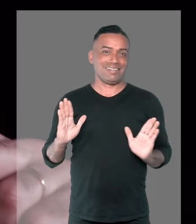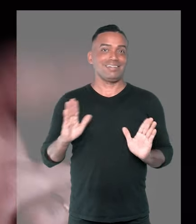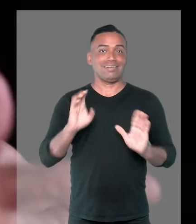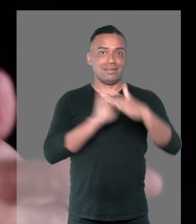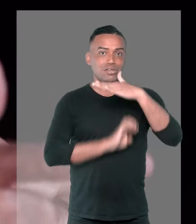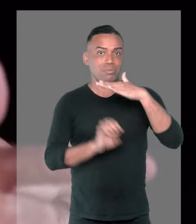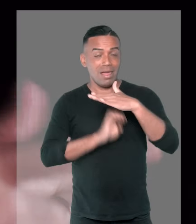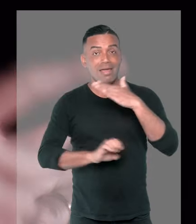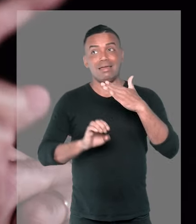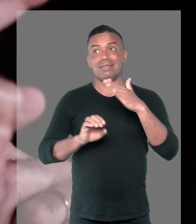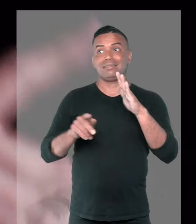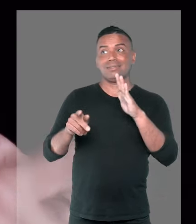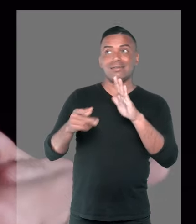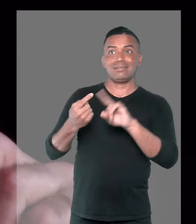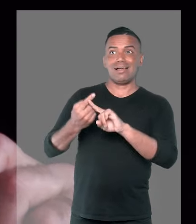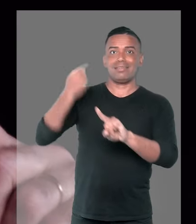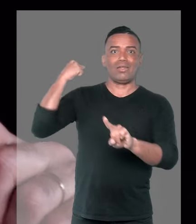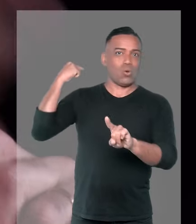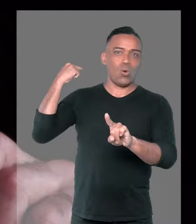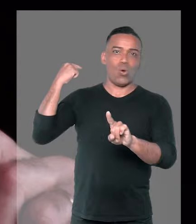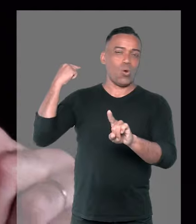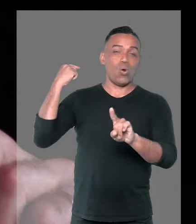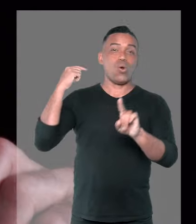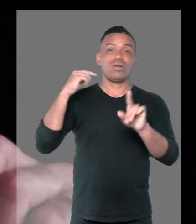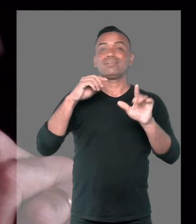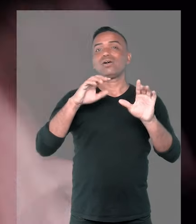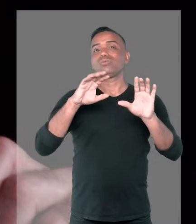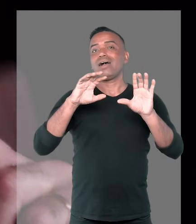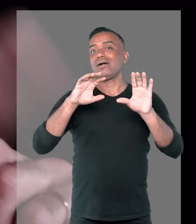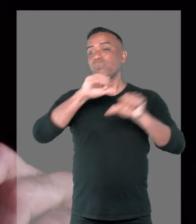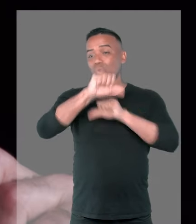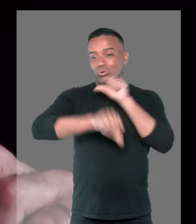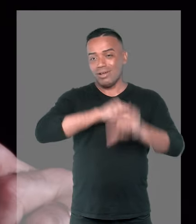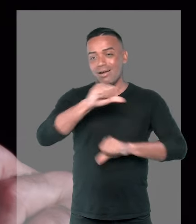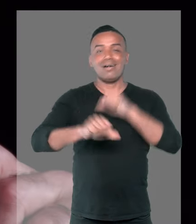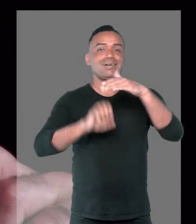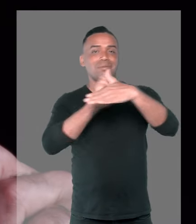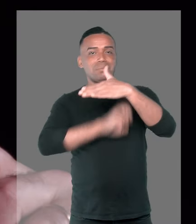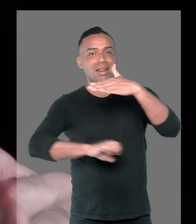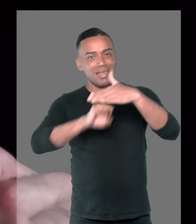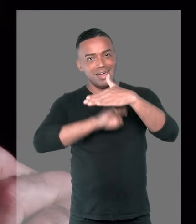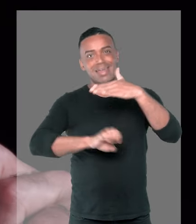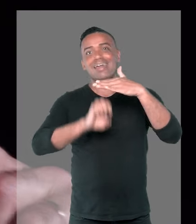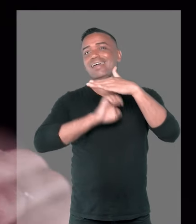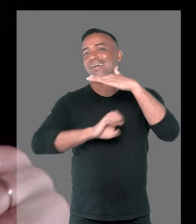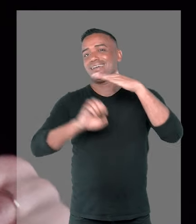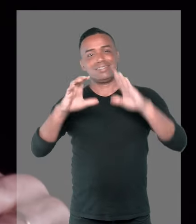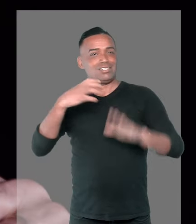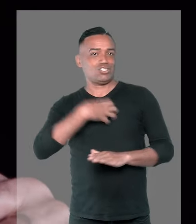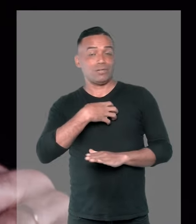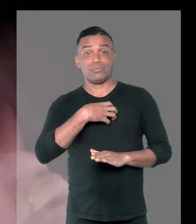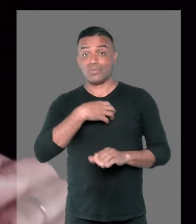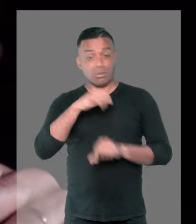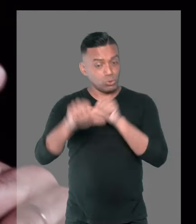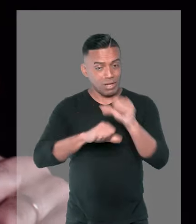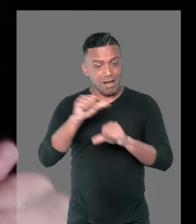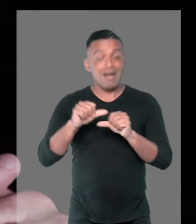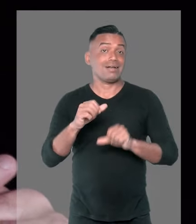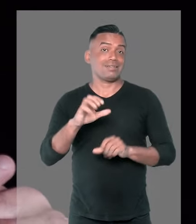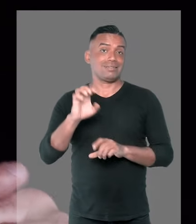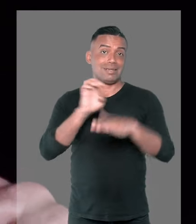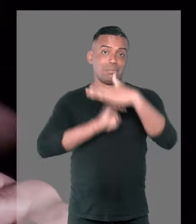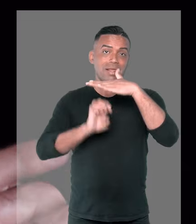empresas legadas elas estão destruindo os mercados das empresas legadas porque a transformação não é das empresas é